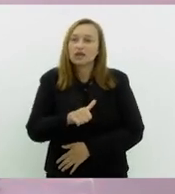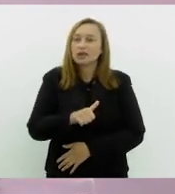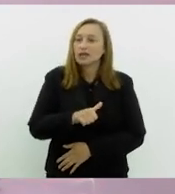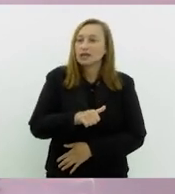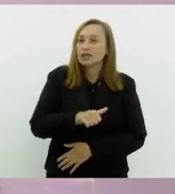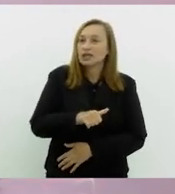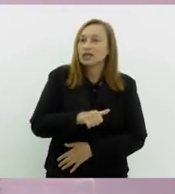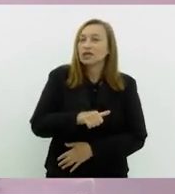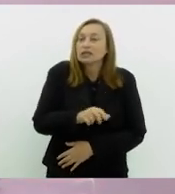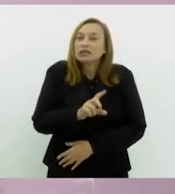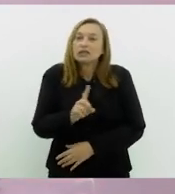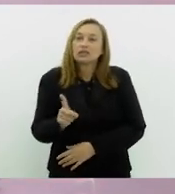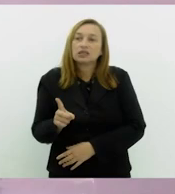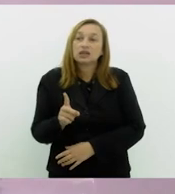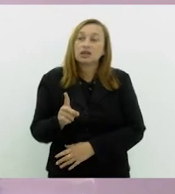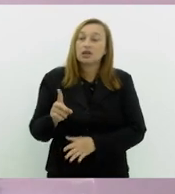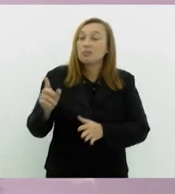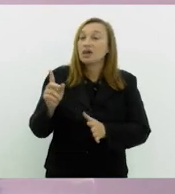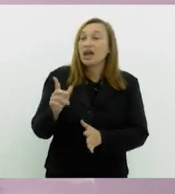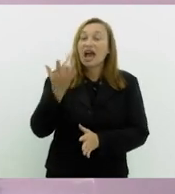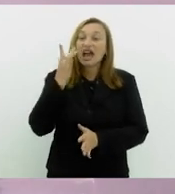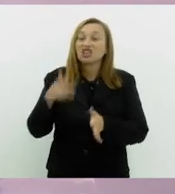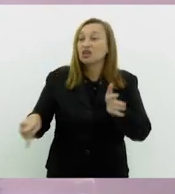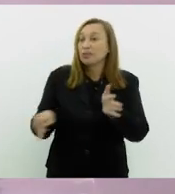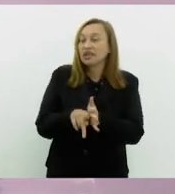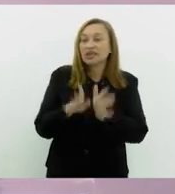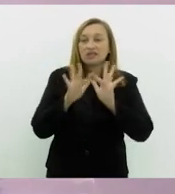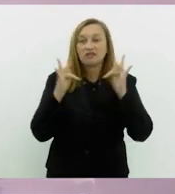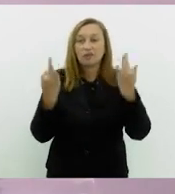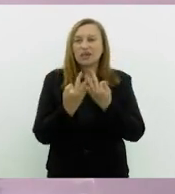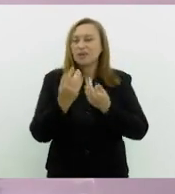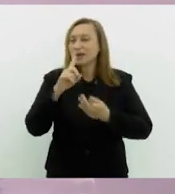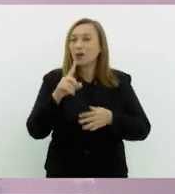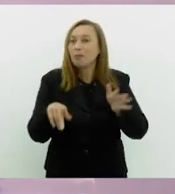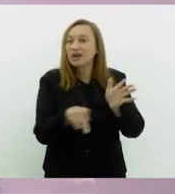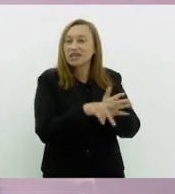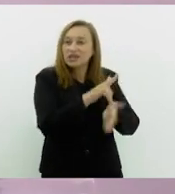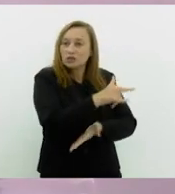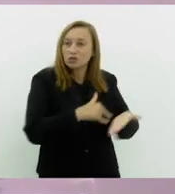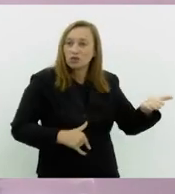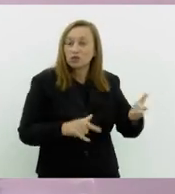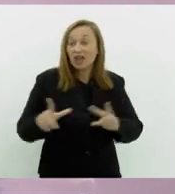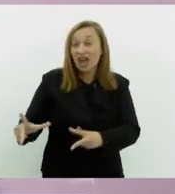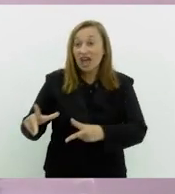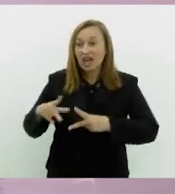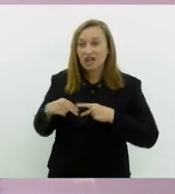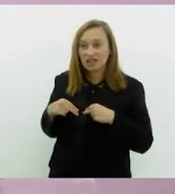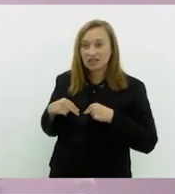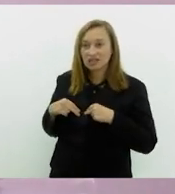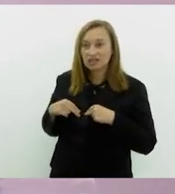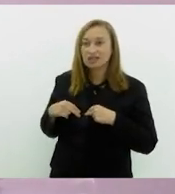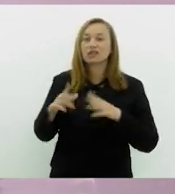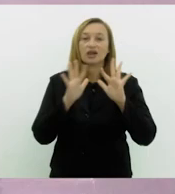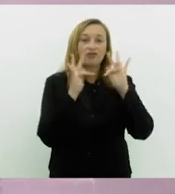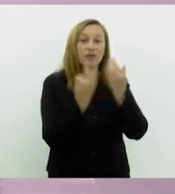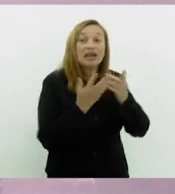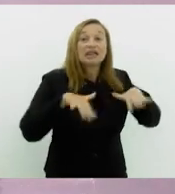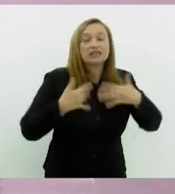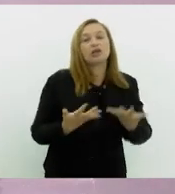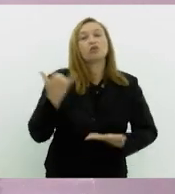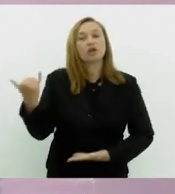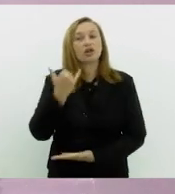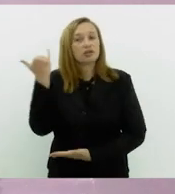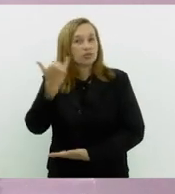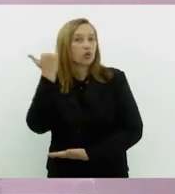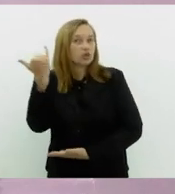que são consideradas da família, mas não fazem parte do testamento e da herança dessas famílias. Então, é